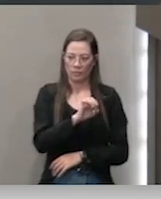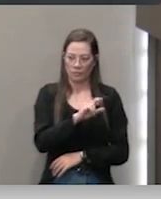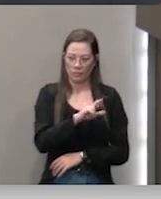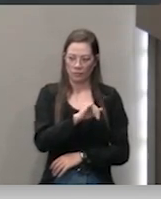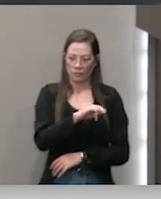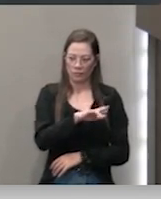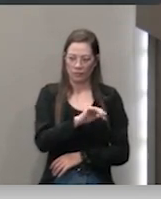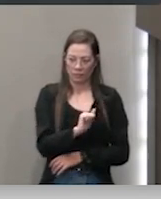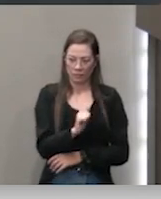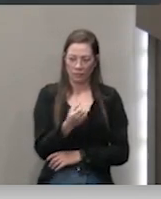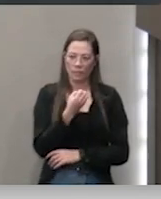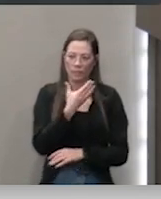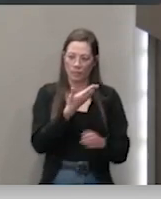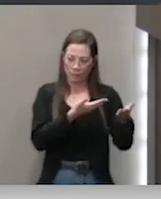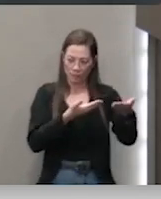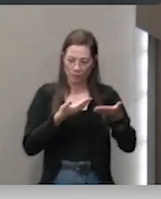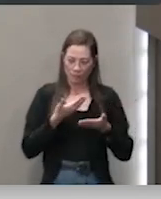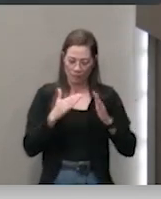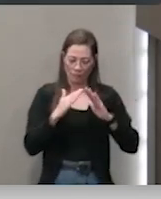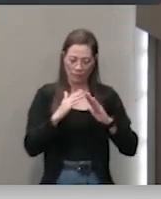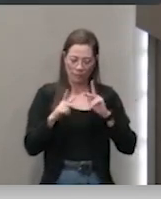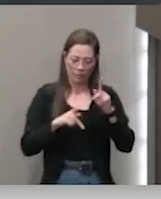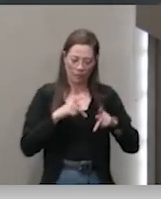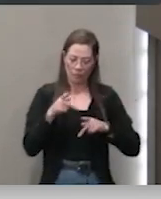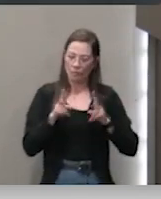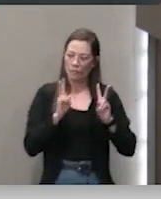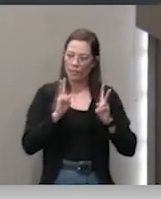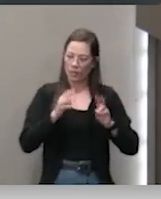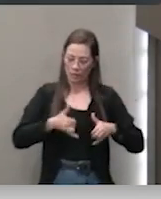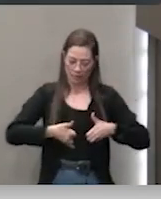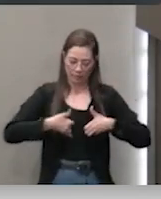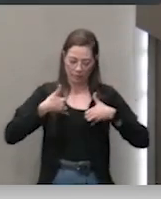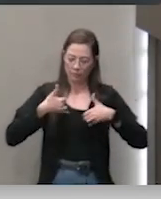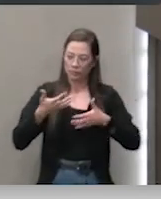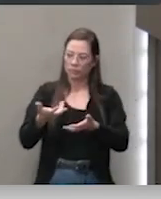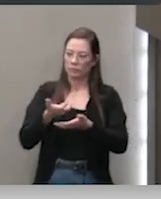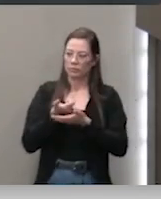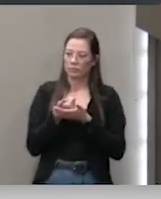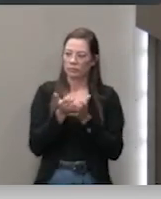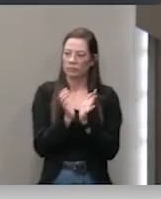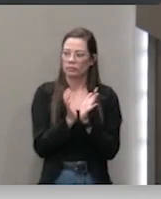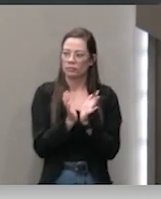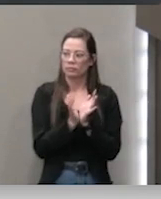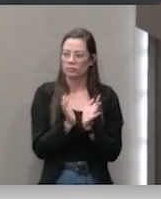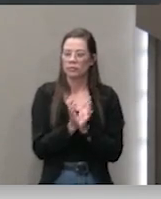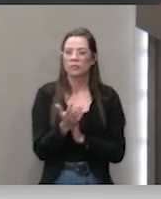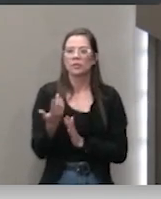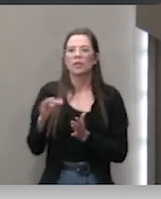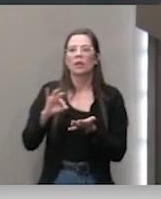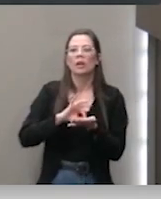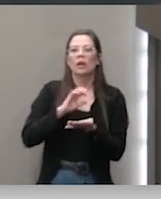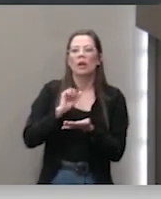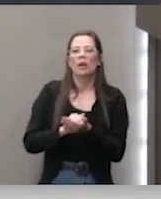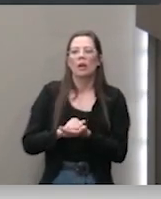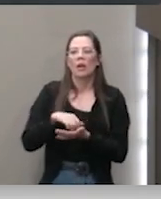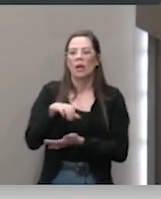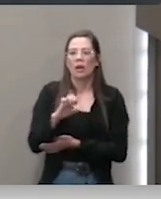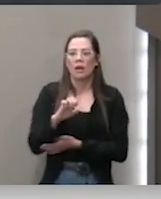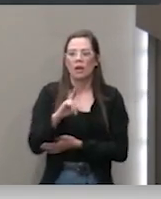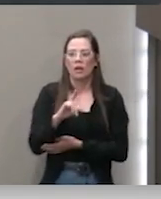à Casa do Povo. Sempre será uma honra receber o colega aí. Próximo inscrito, o vereador Edgar Gomes,